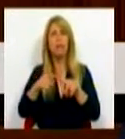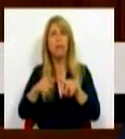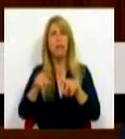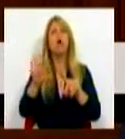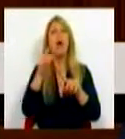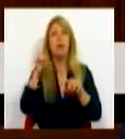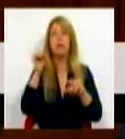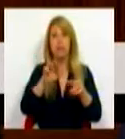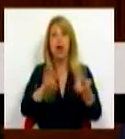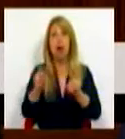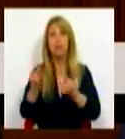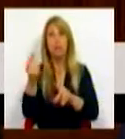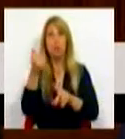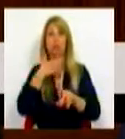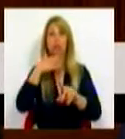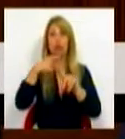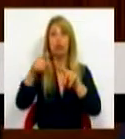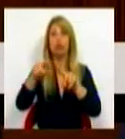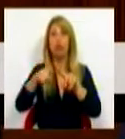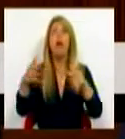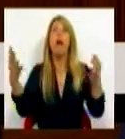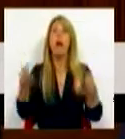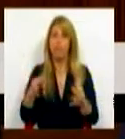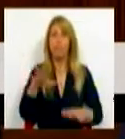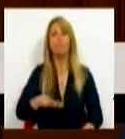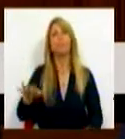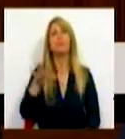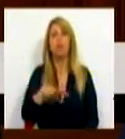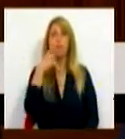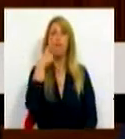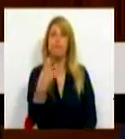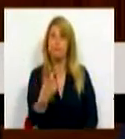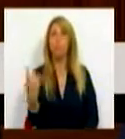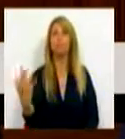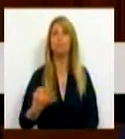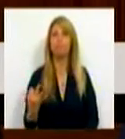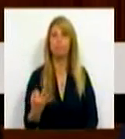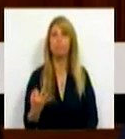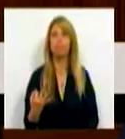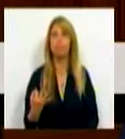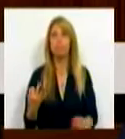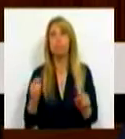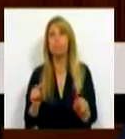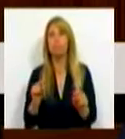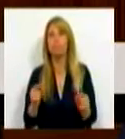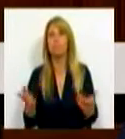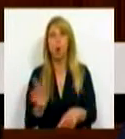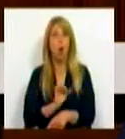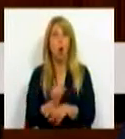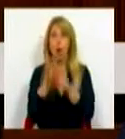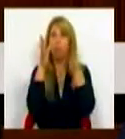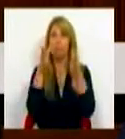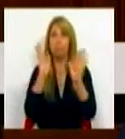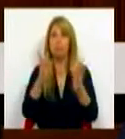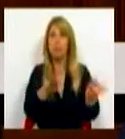sim. Foi, de facto, uma situação que foi detectada e que foi, de que me recordo, objeto logo de atenção para